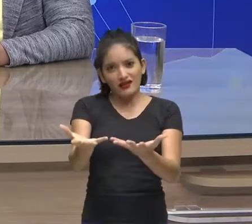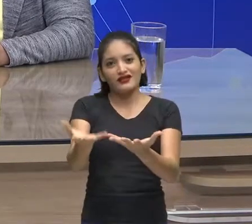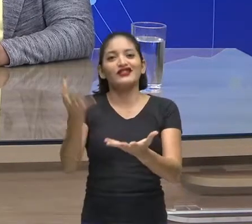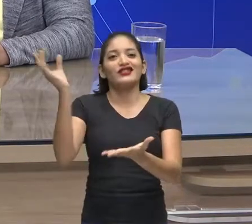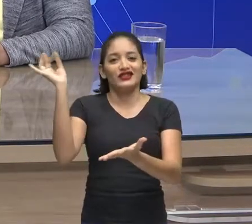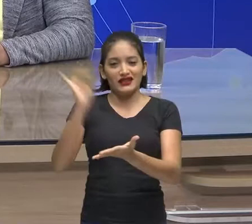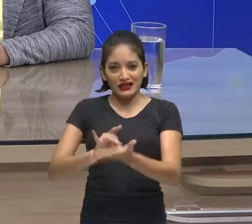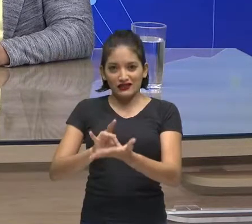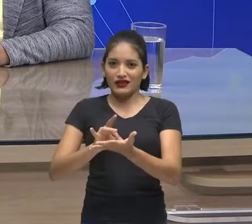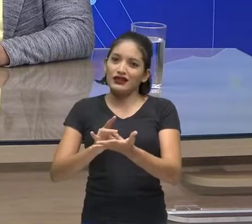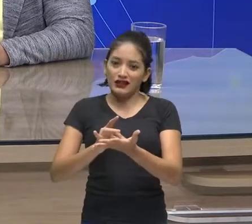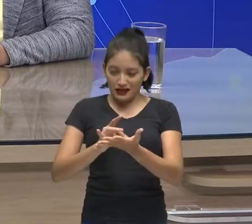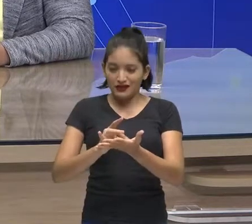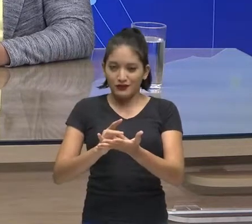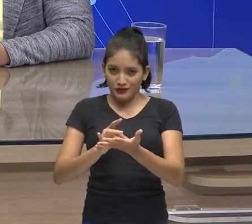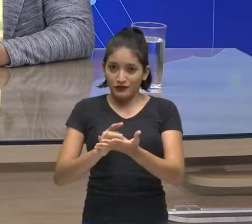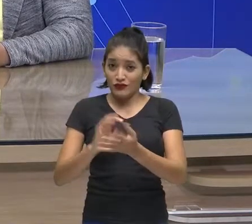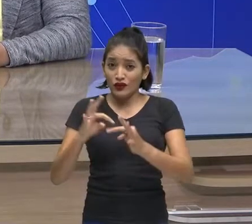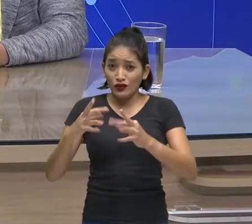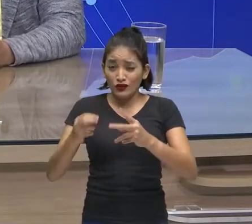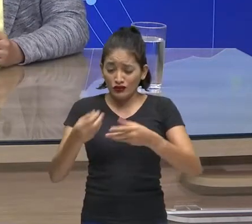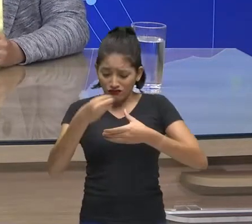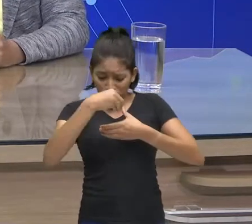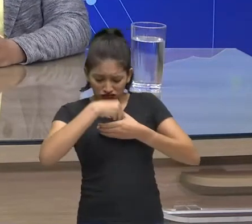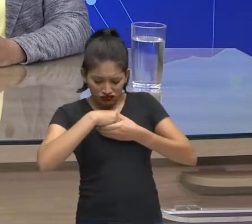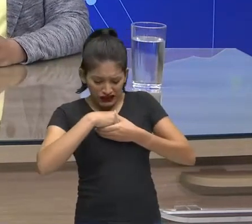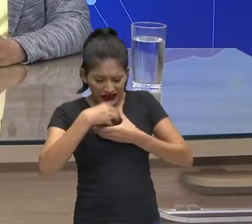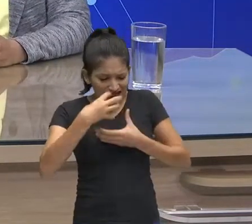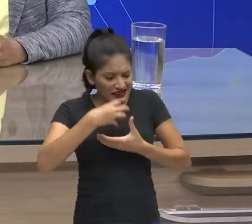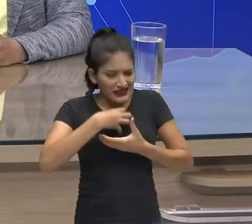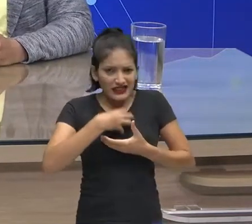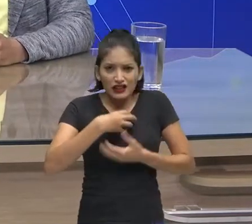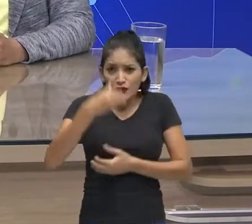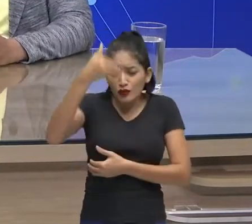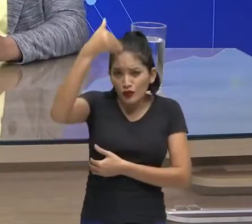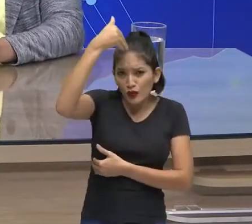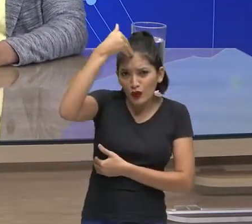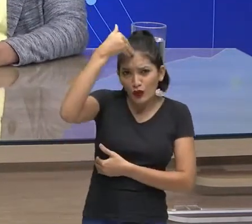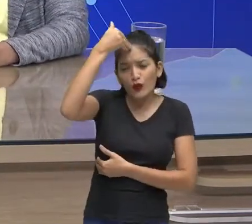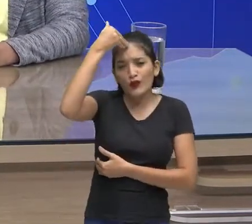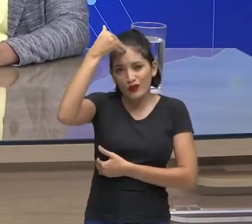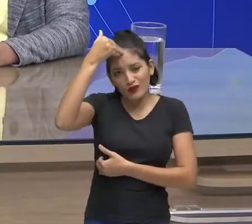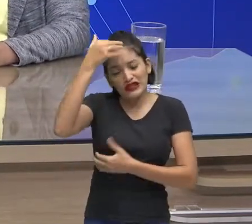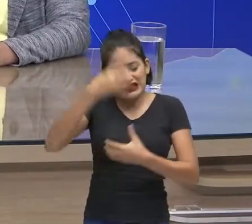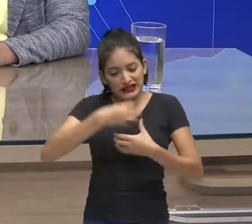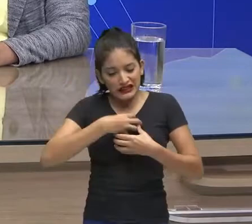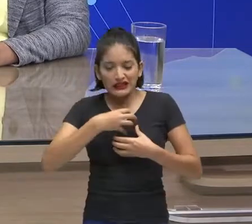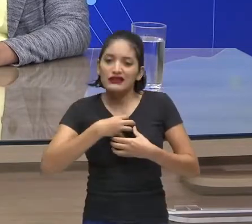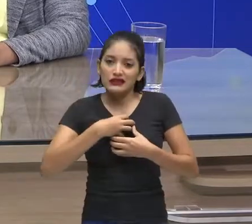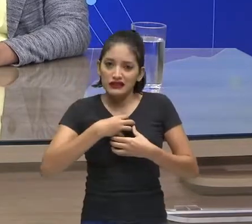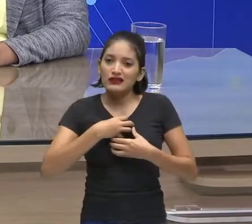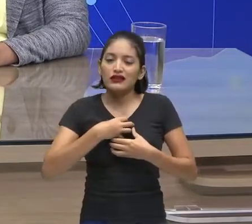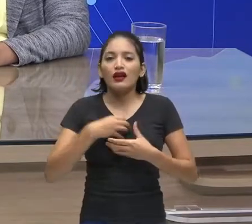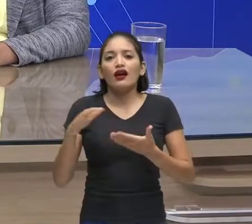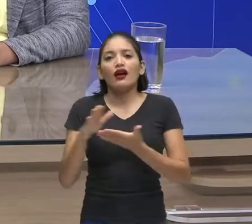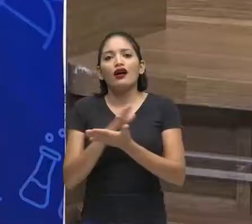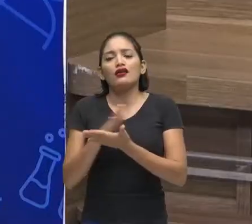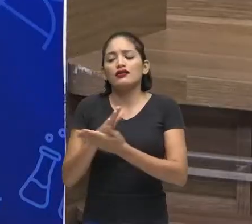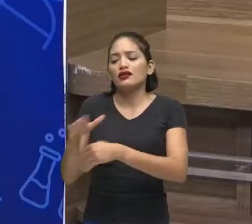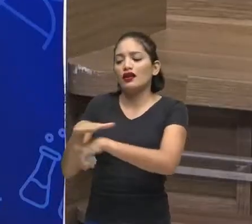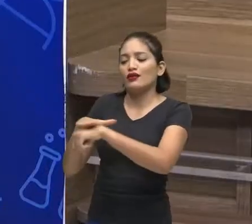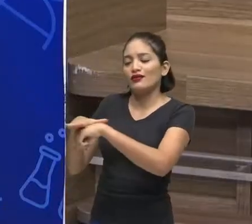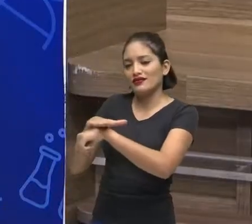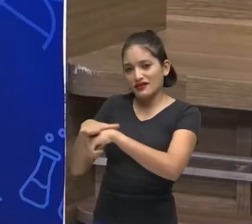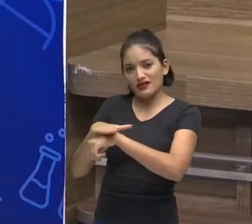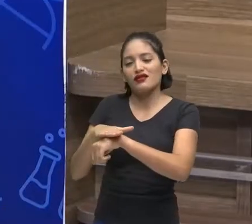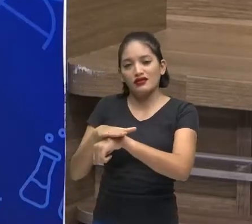realmente tirar esse, digamos, às vezes até um sentimento de culpa que a gente tem por estar sentindo isso. Então, às vezes a gente quer conversar mesmo